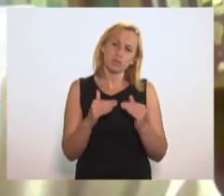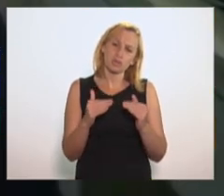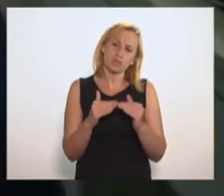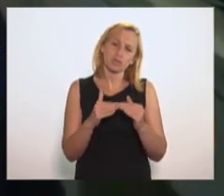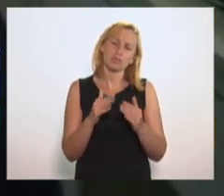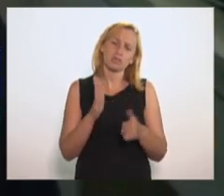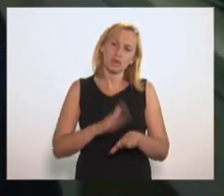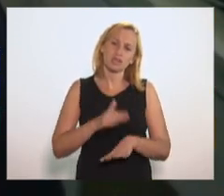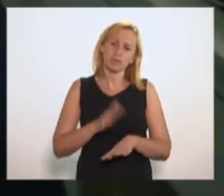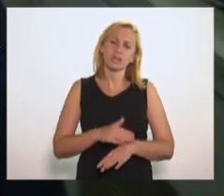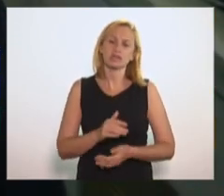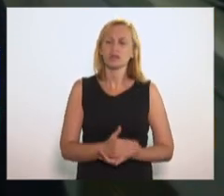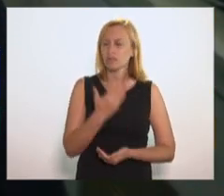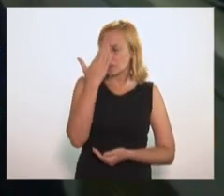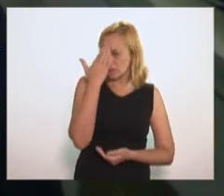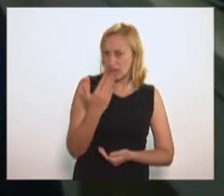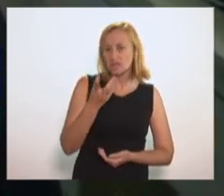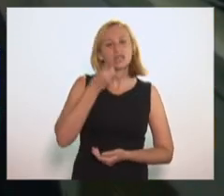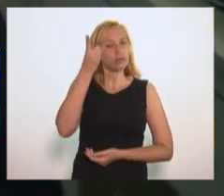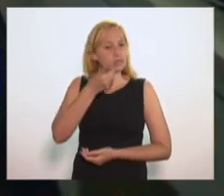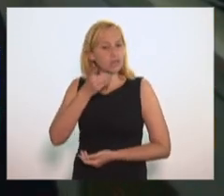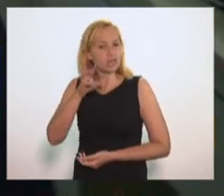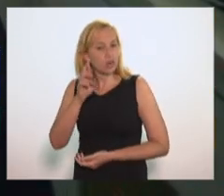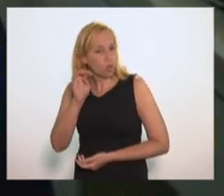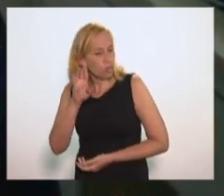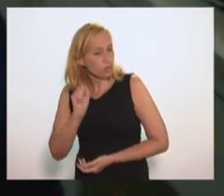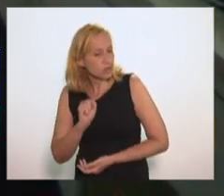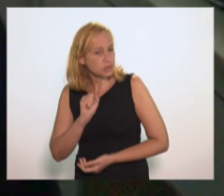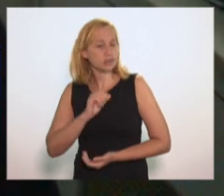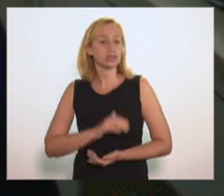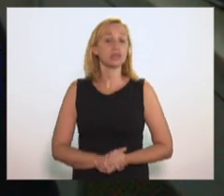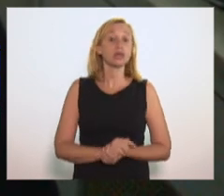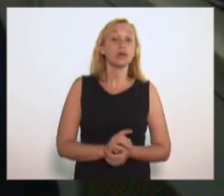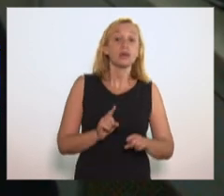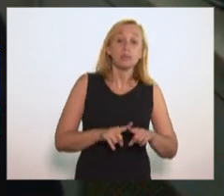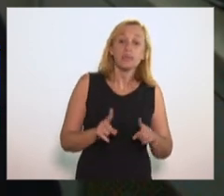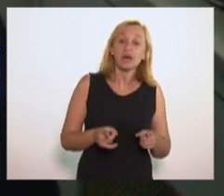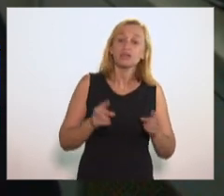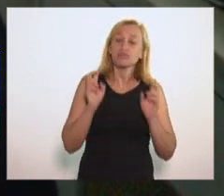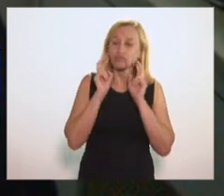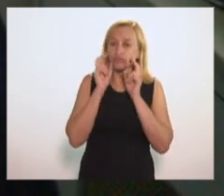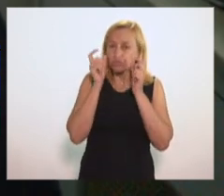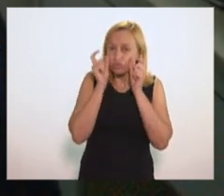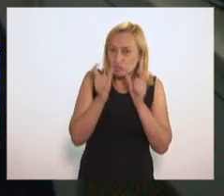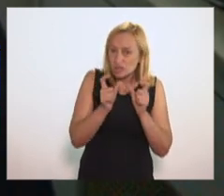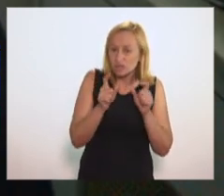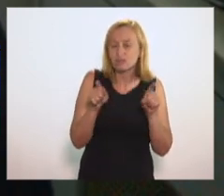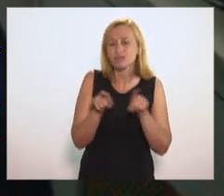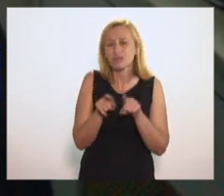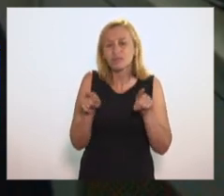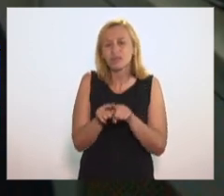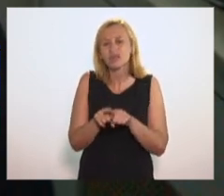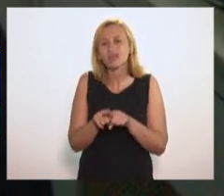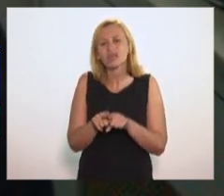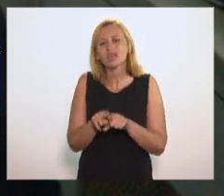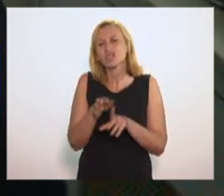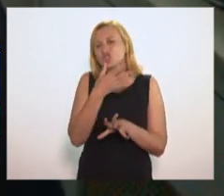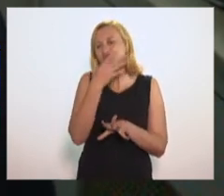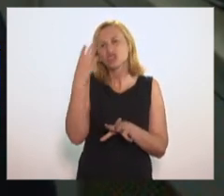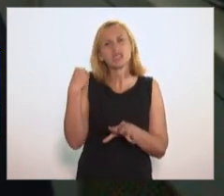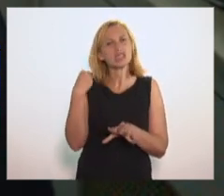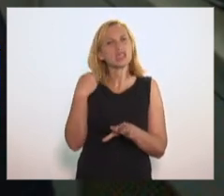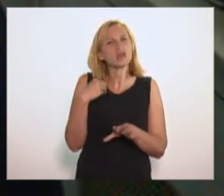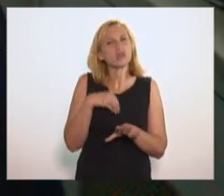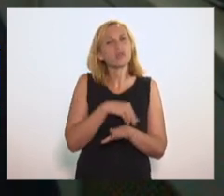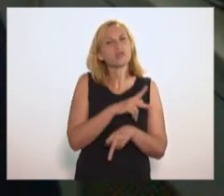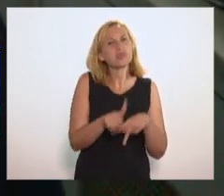Obrigado pelo seu a parte deputado Ruves Motel mas é o que chama a atenção porque isso passou batido na mídia